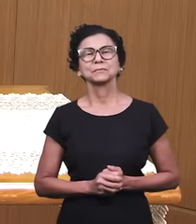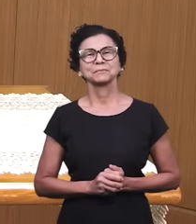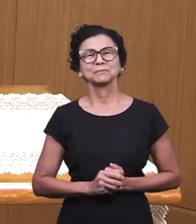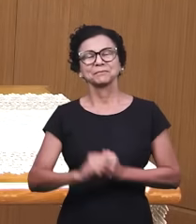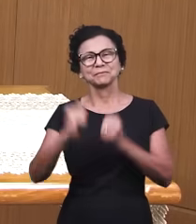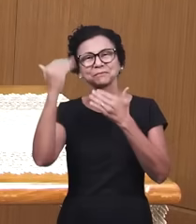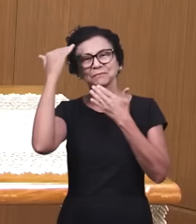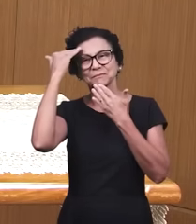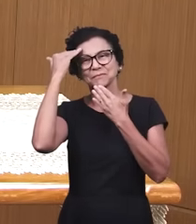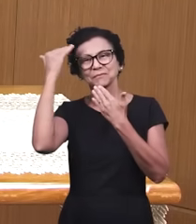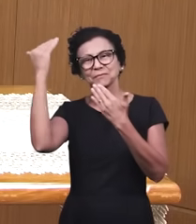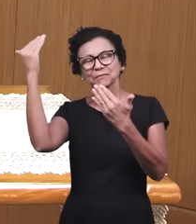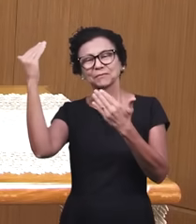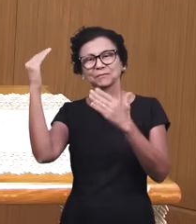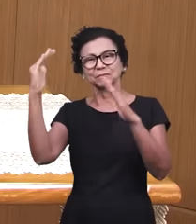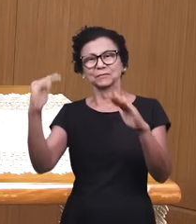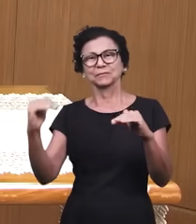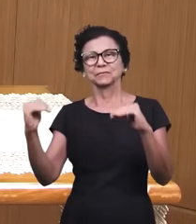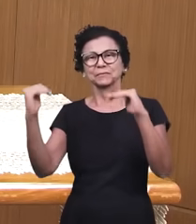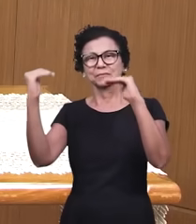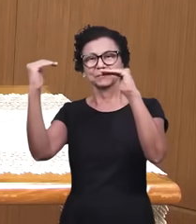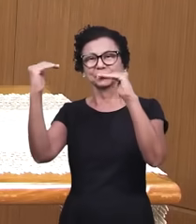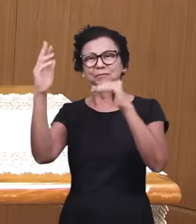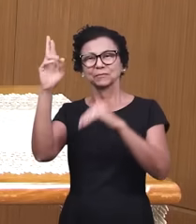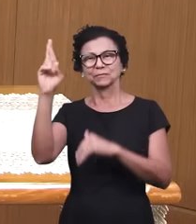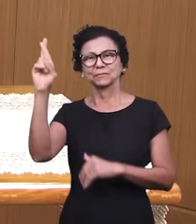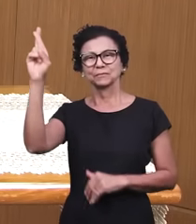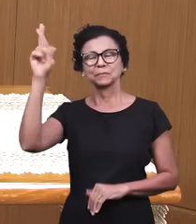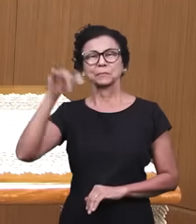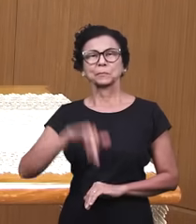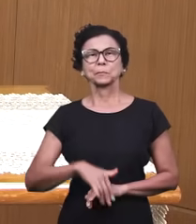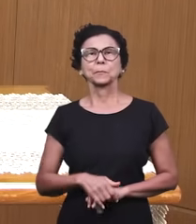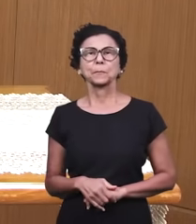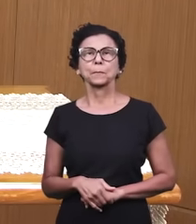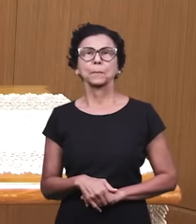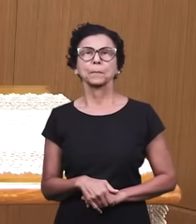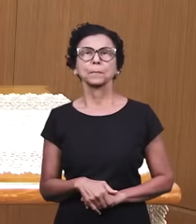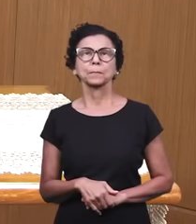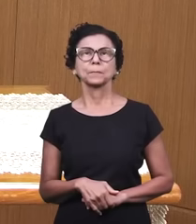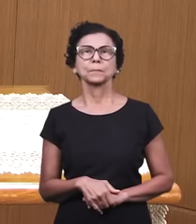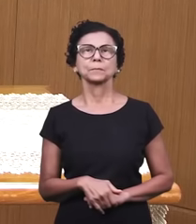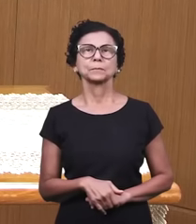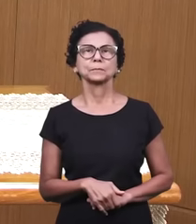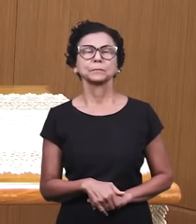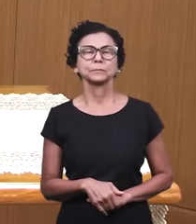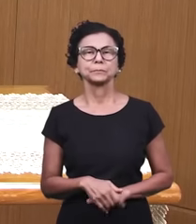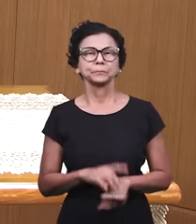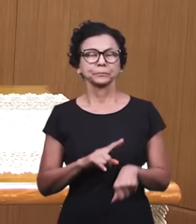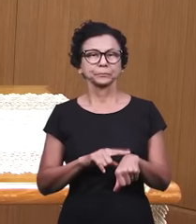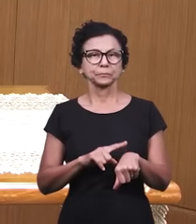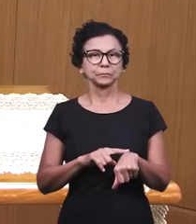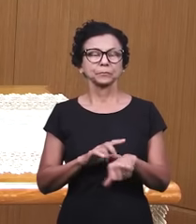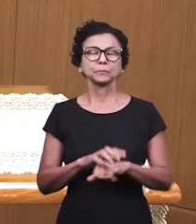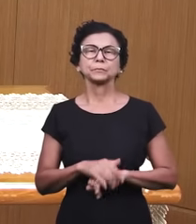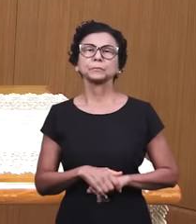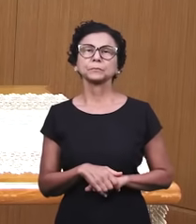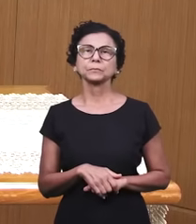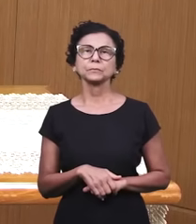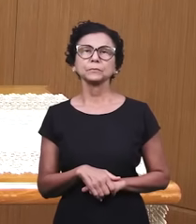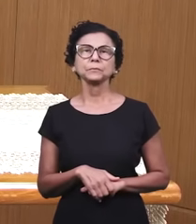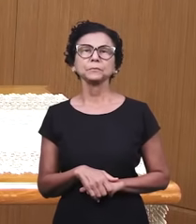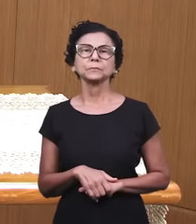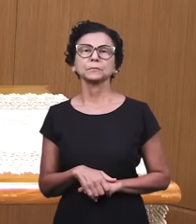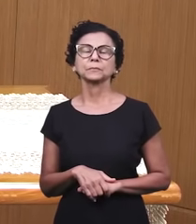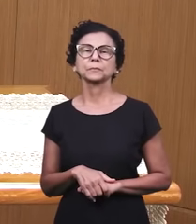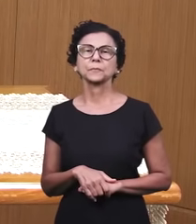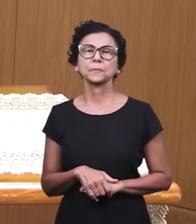Graças a Deus. Bendito seja o nome do Senhor. A todos que nos assistem nessa hora,